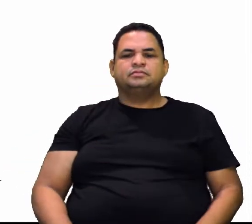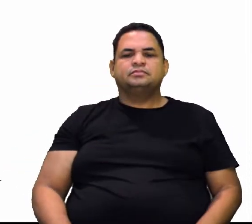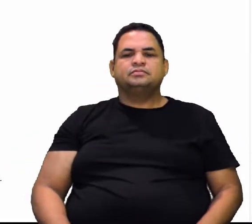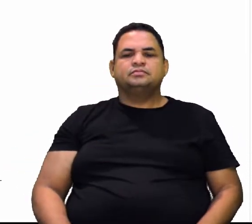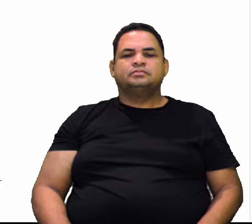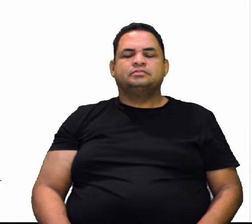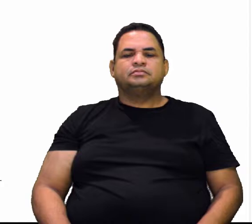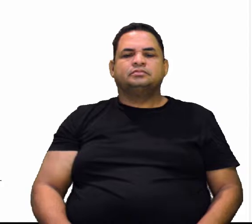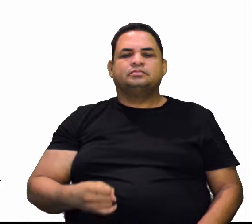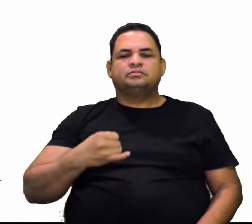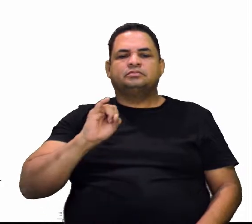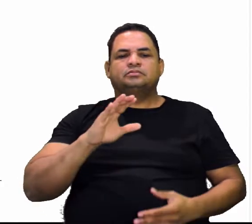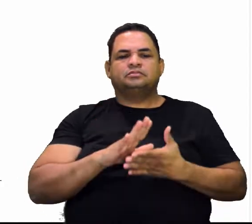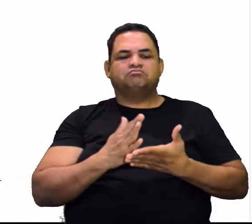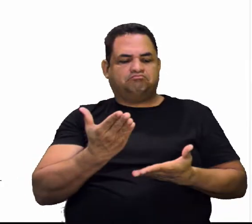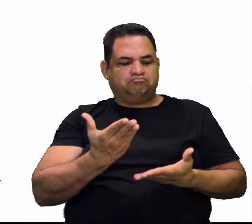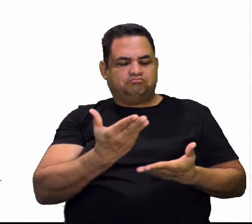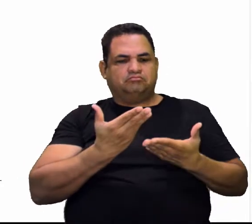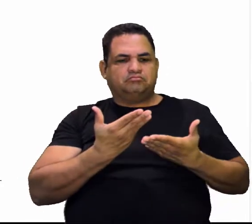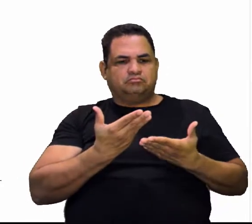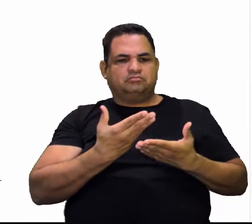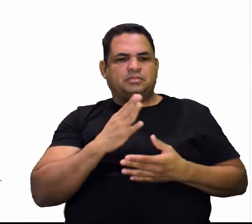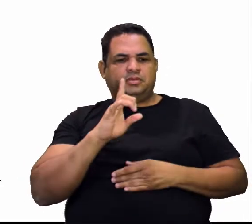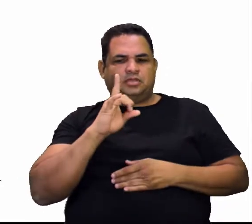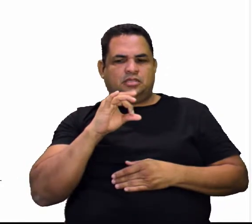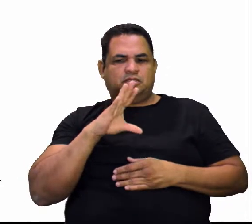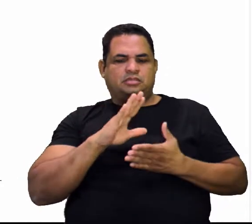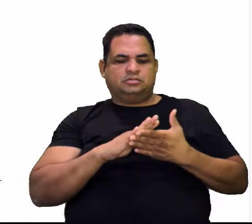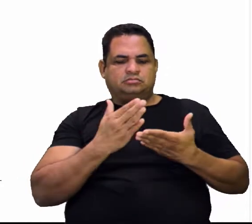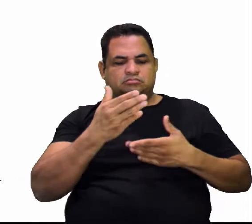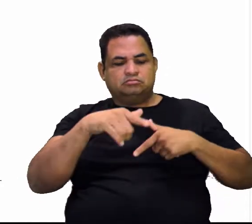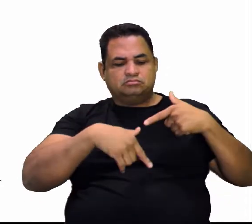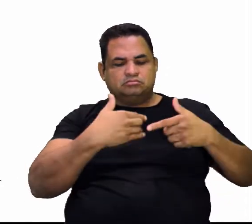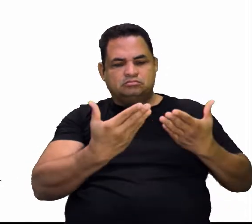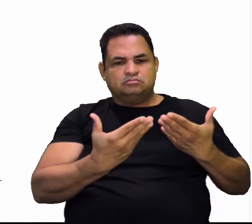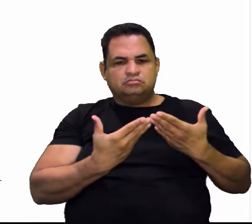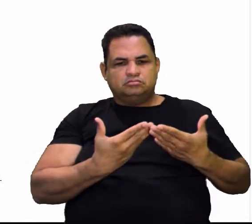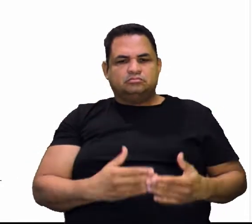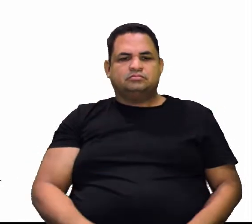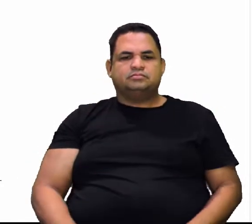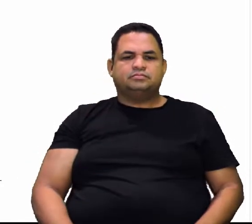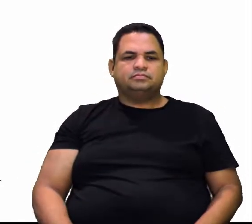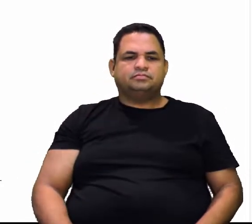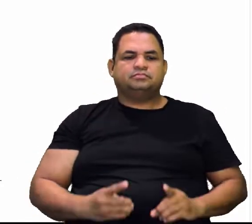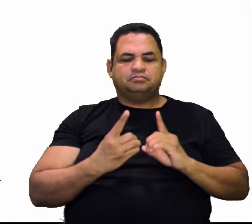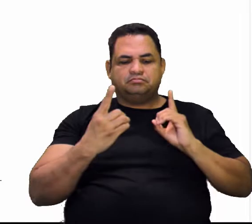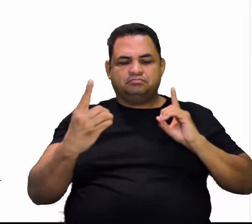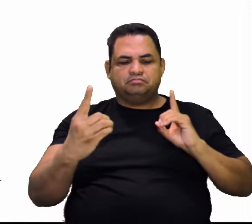Então, se você trabalha para mim, você é meu cliente. Você era um cliente.